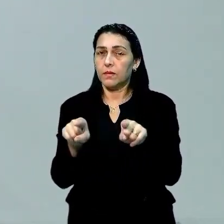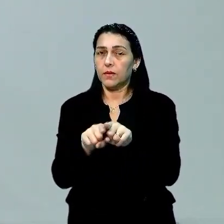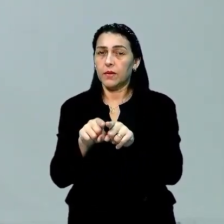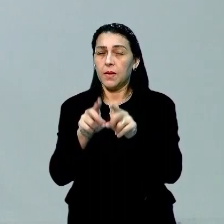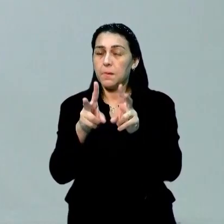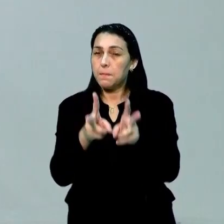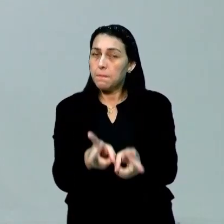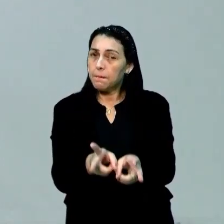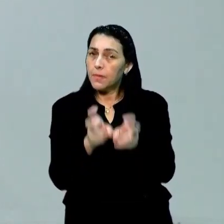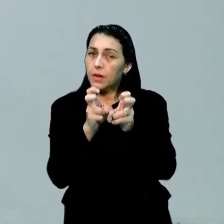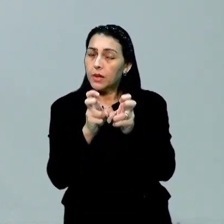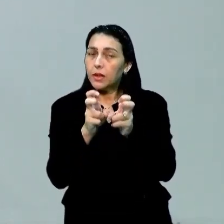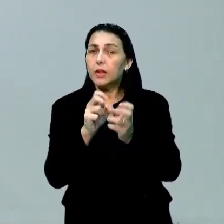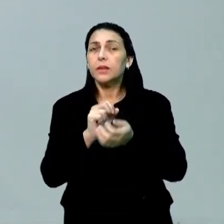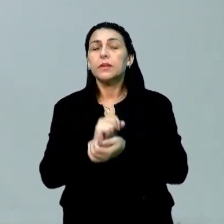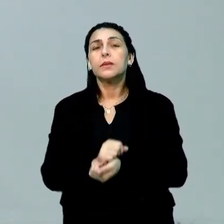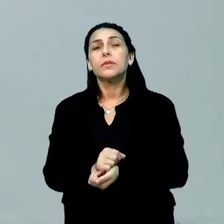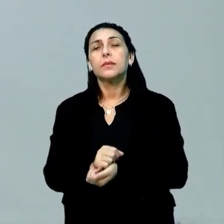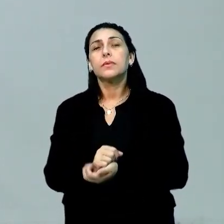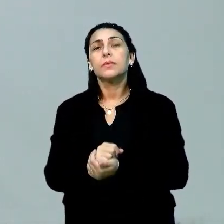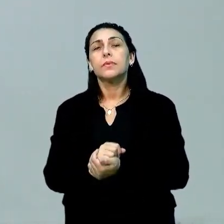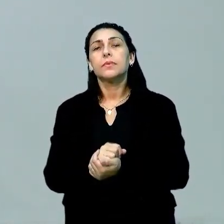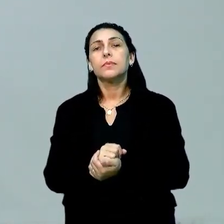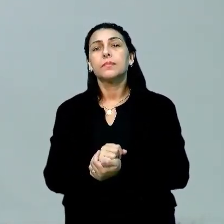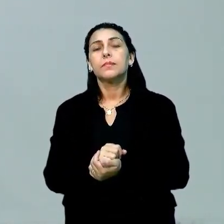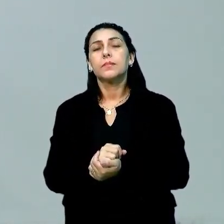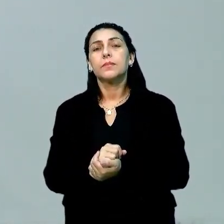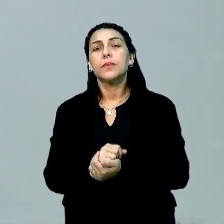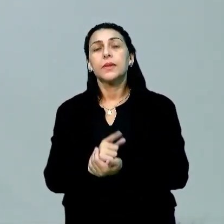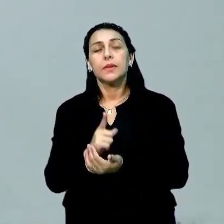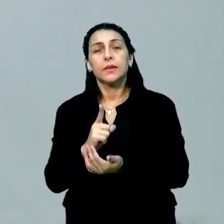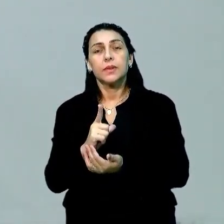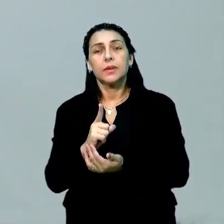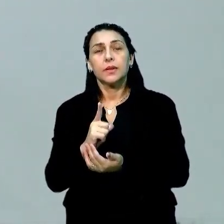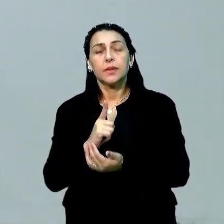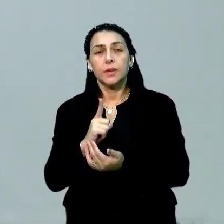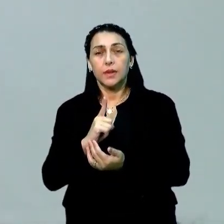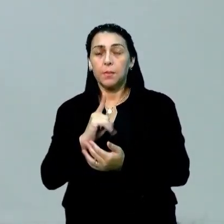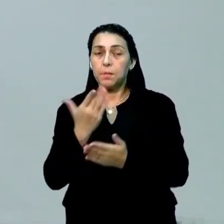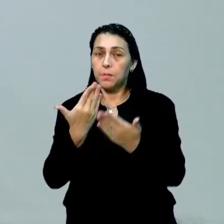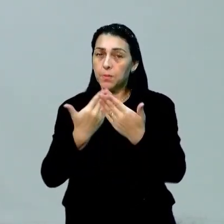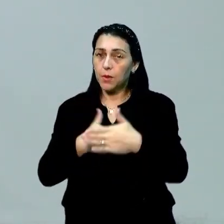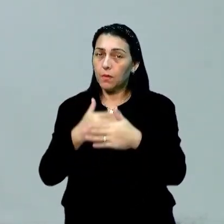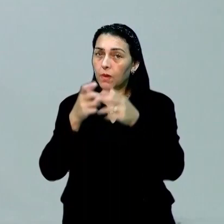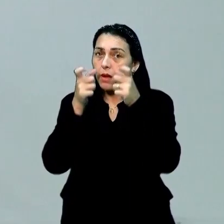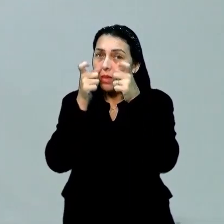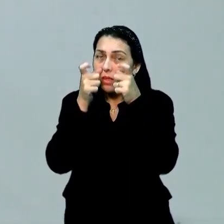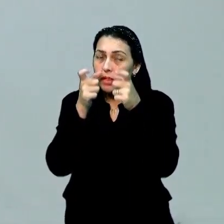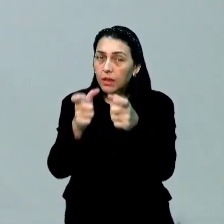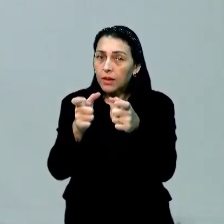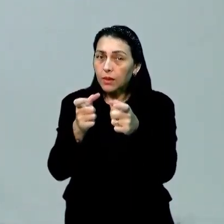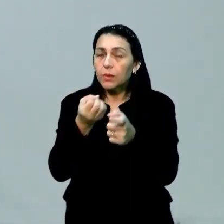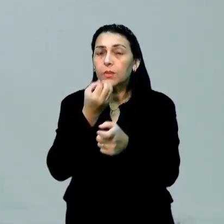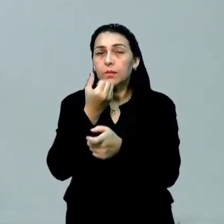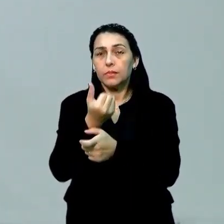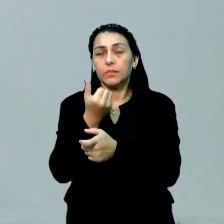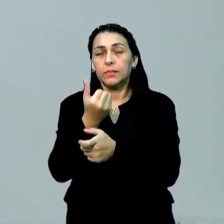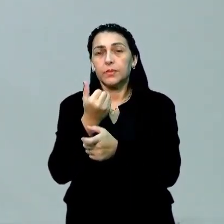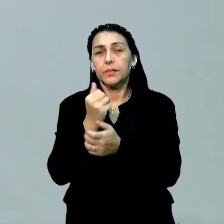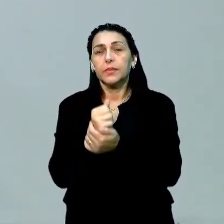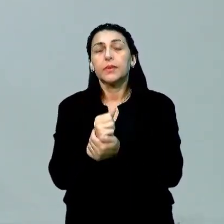vocês observarem que isso vai cair, então fiquem atentos, tudo bem?